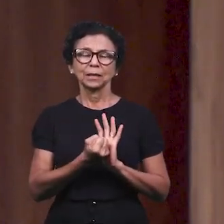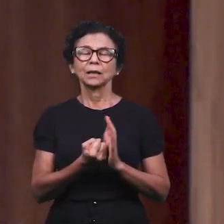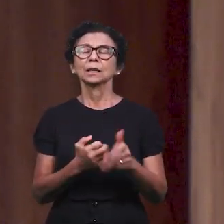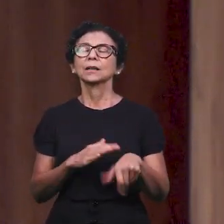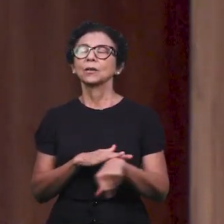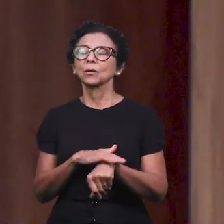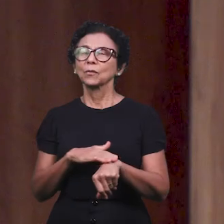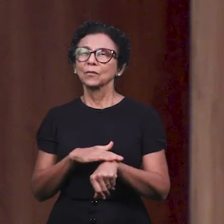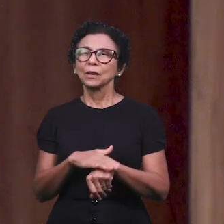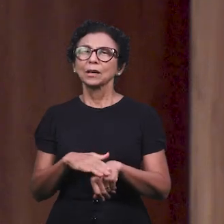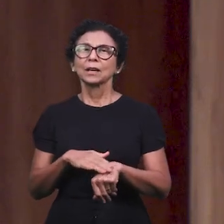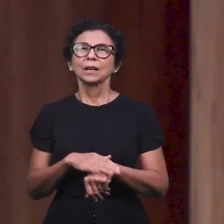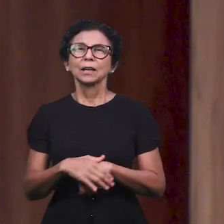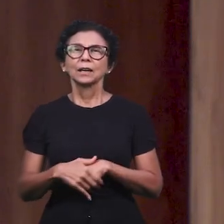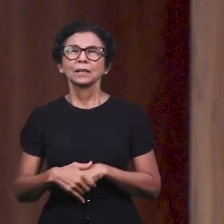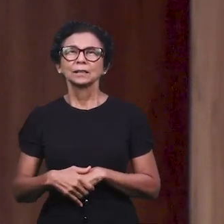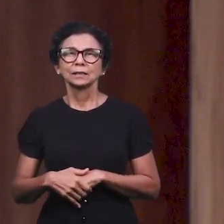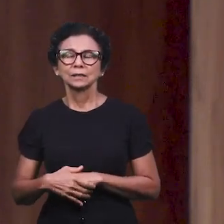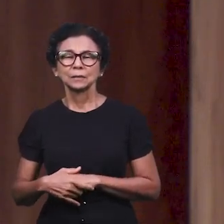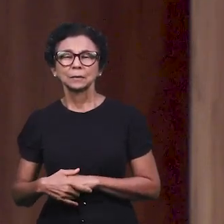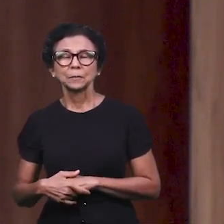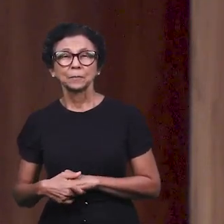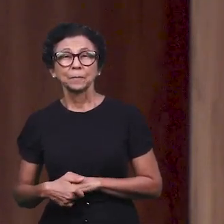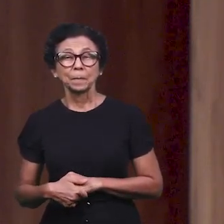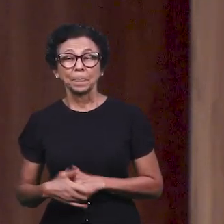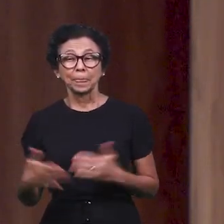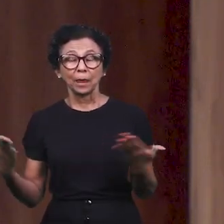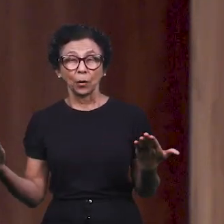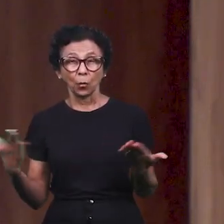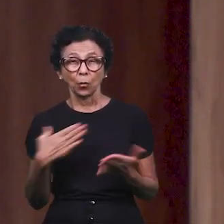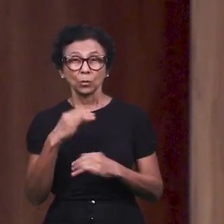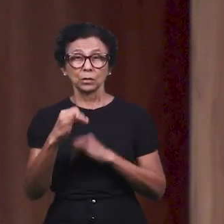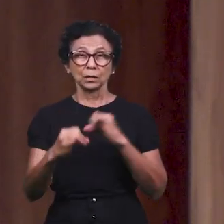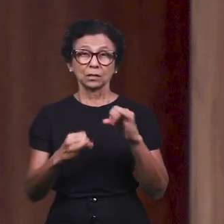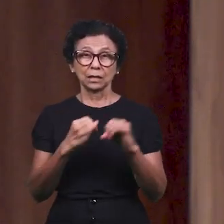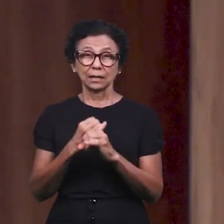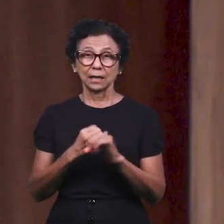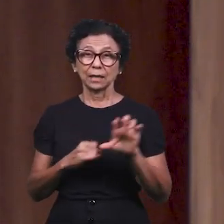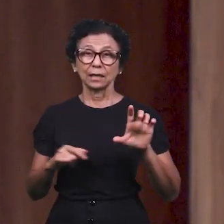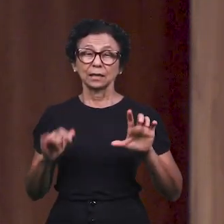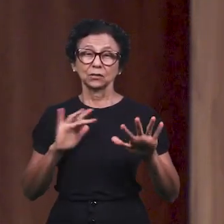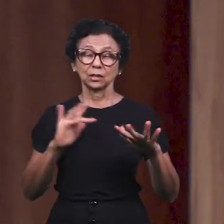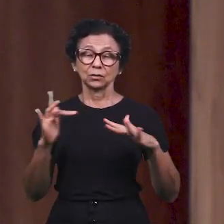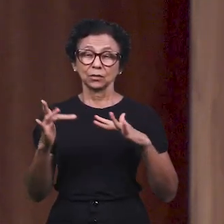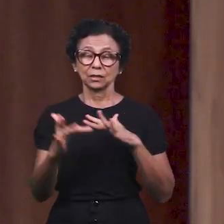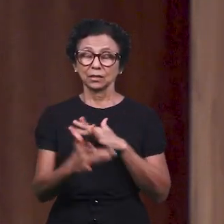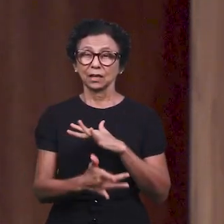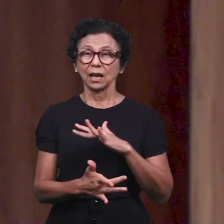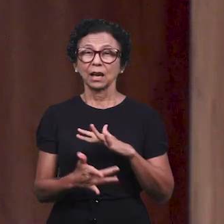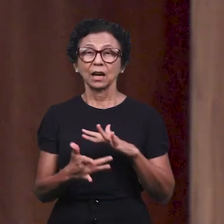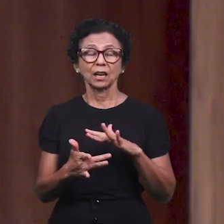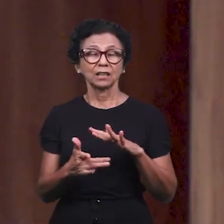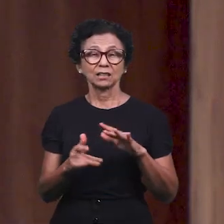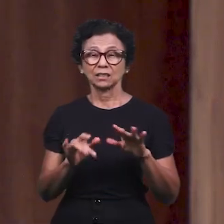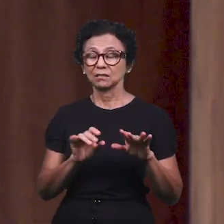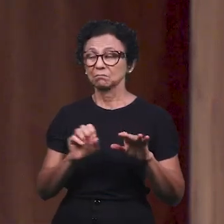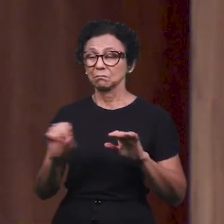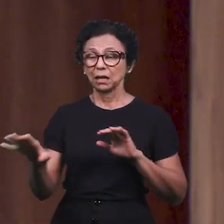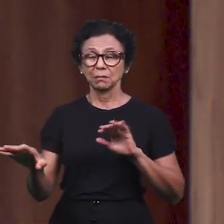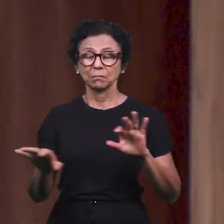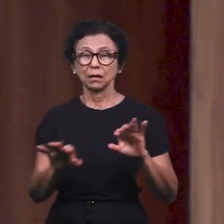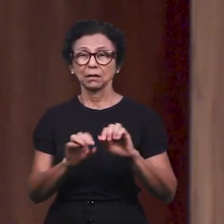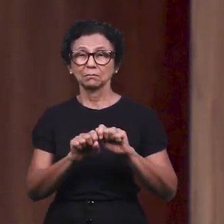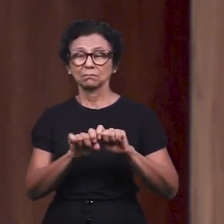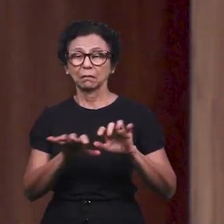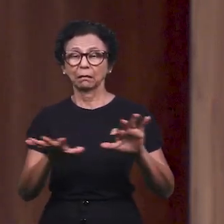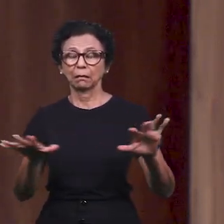Hoje, por que eu estou falando isso? Porque eu acho que hoje a internet, o celular está tirando muito isso. Então, na hora do almoço, cada um vai para o seu quarto,